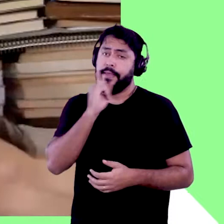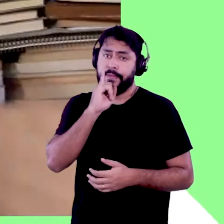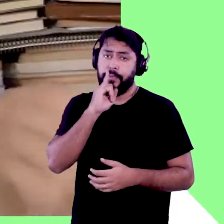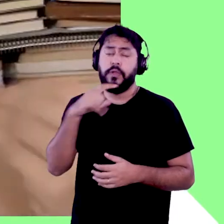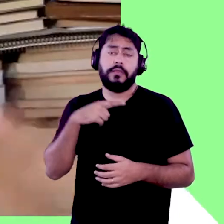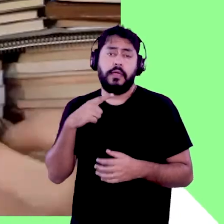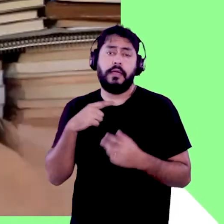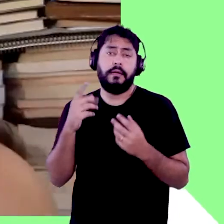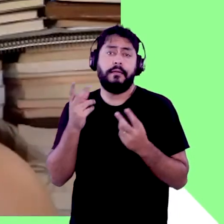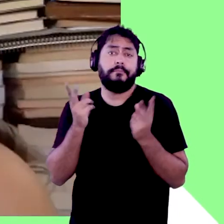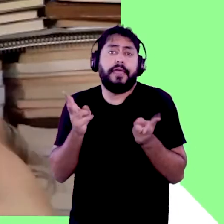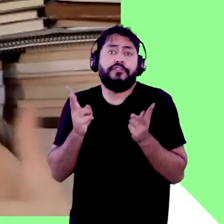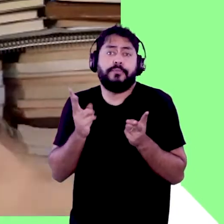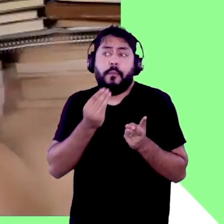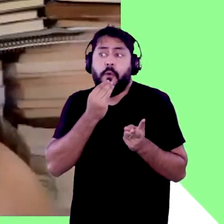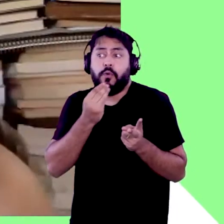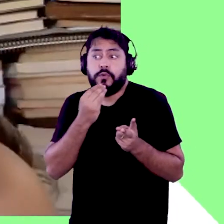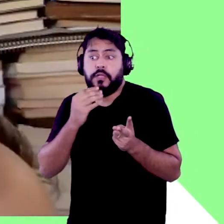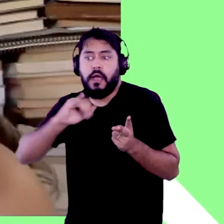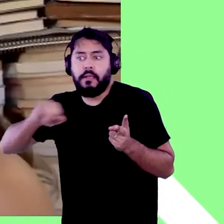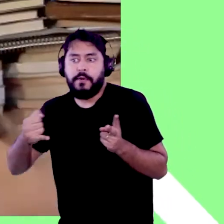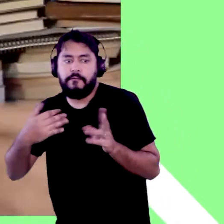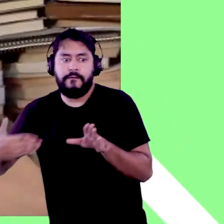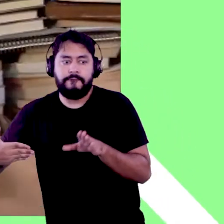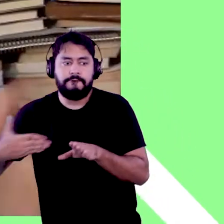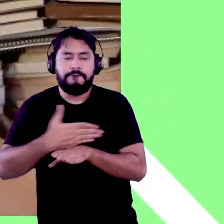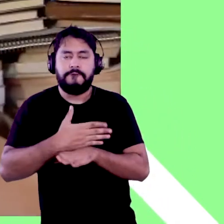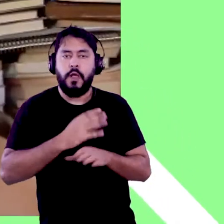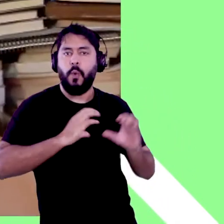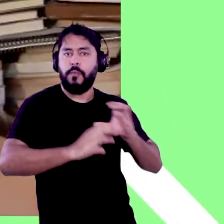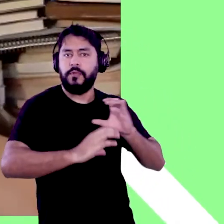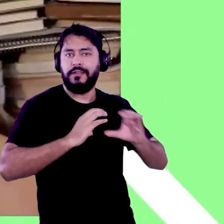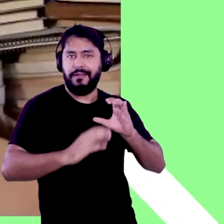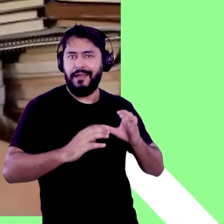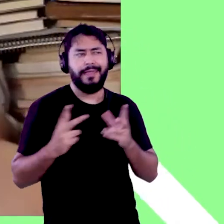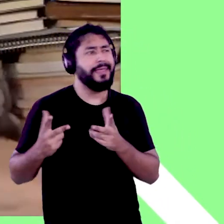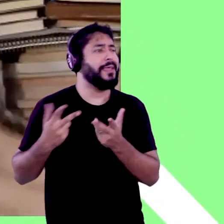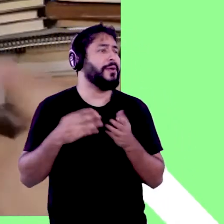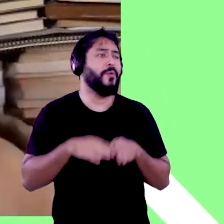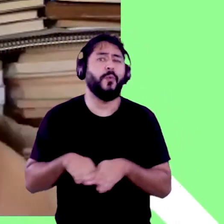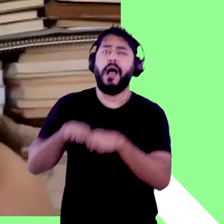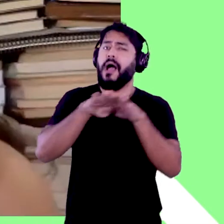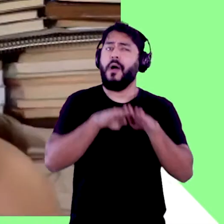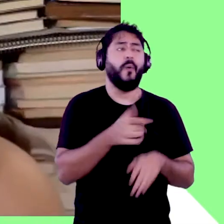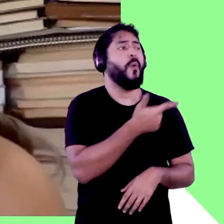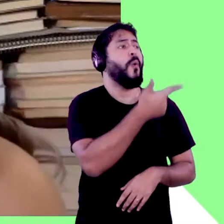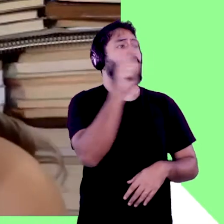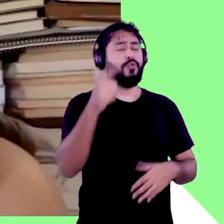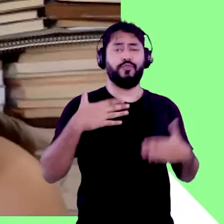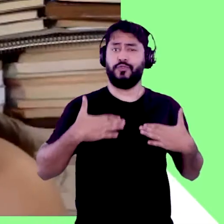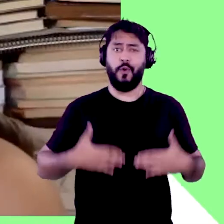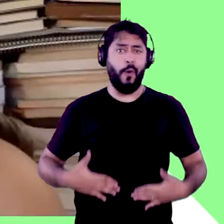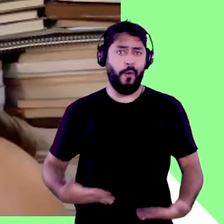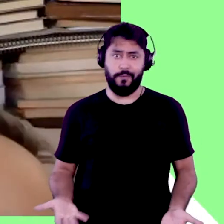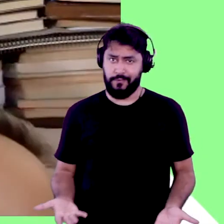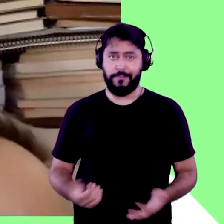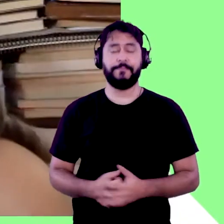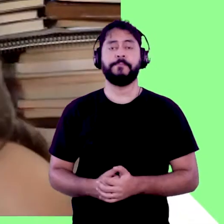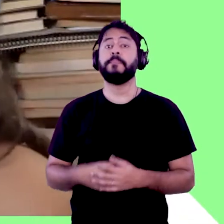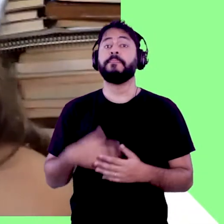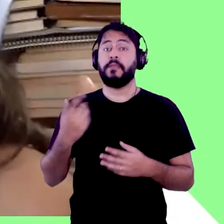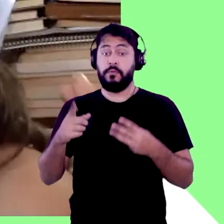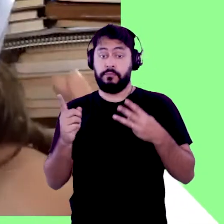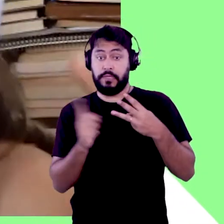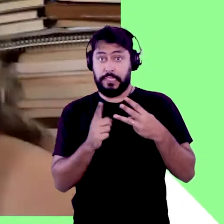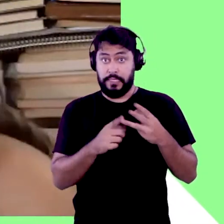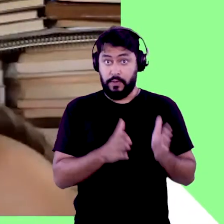de comunicação que outros corpos que não têm barreiras. E aí, o terceiro passo seria a